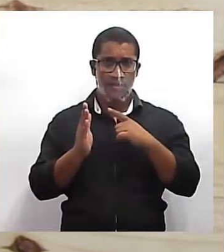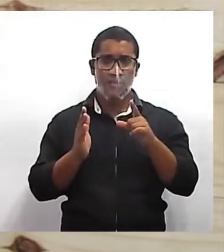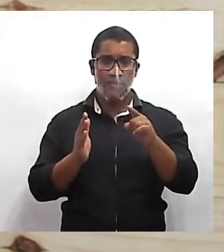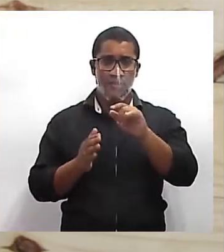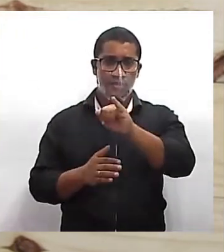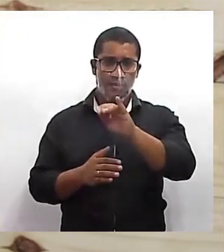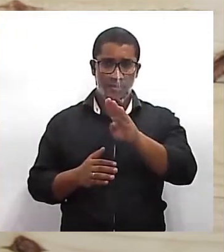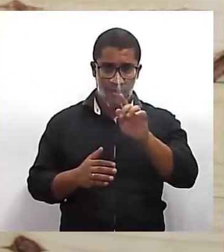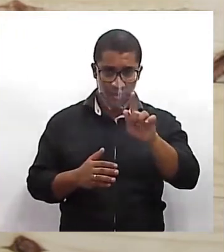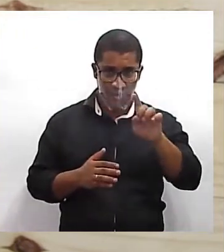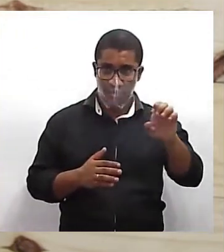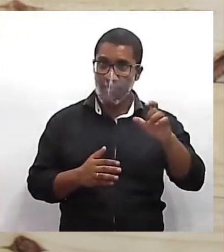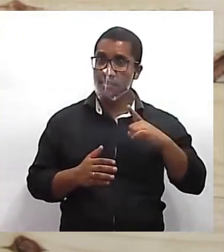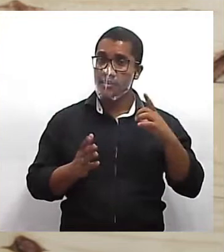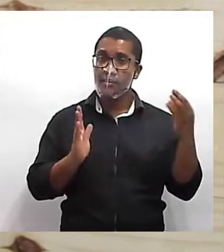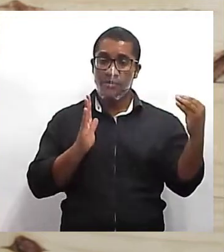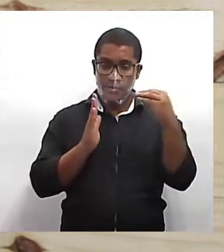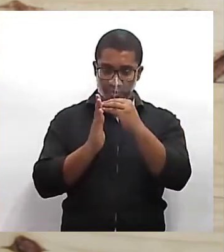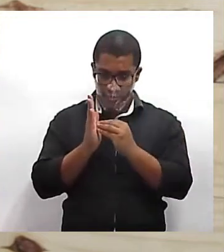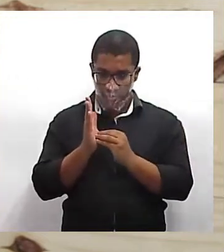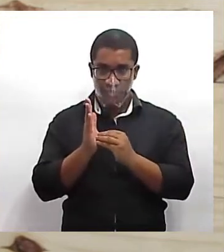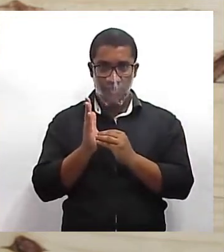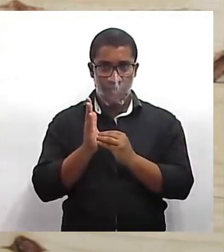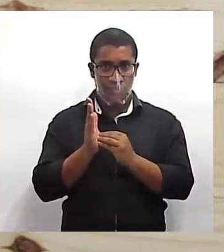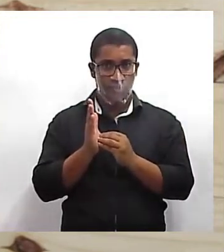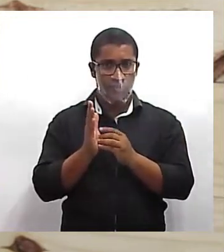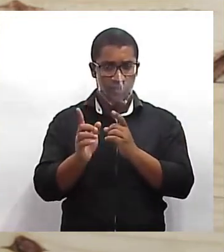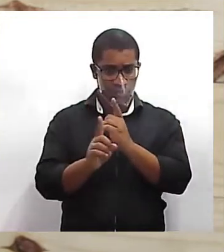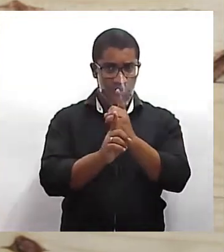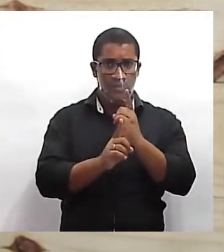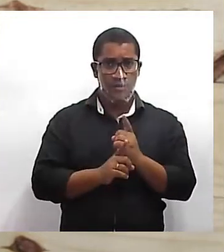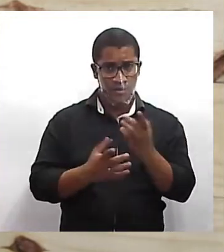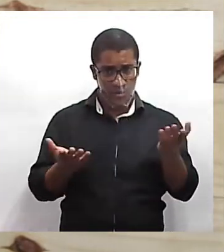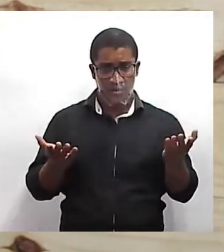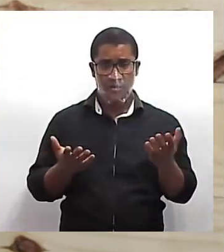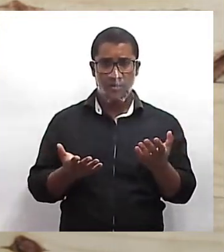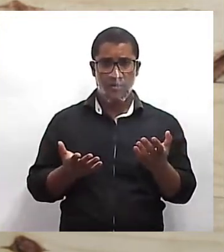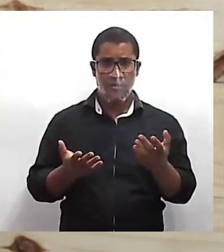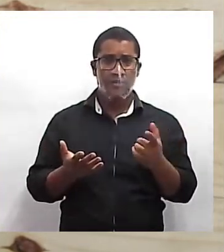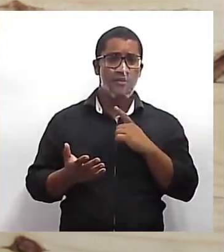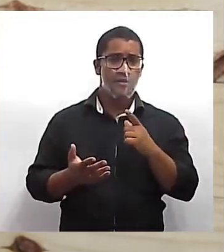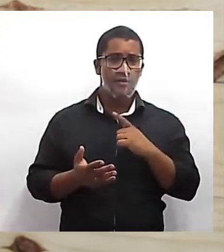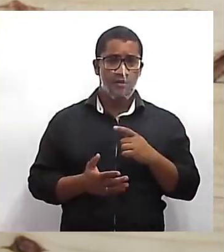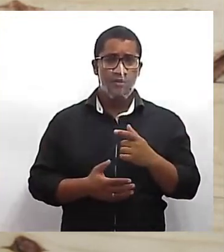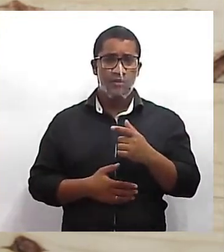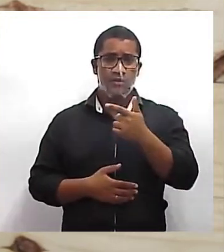de Geografia e Estatística. Em apenas um trimestre, mais de